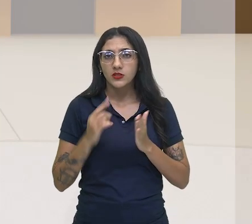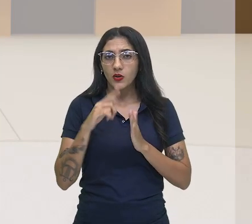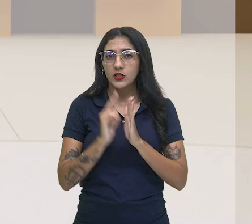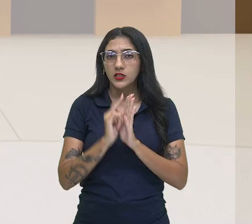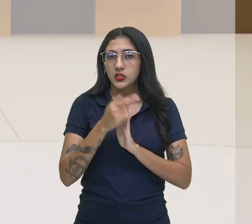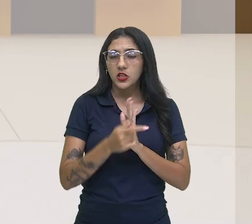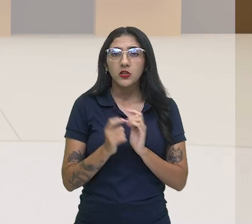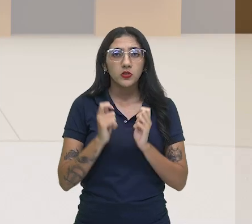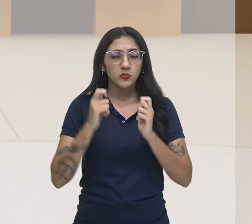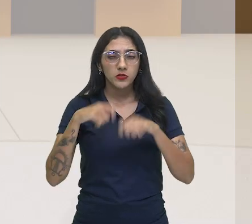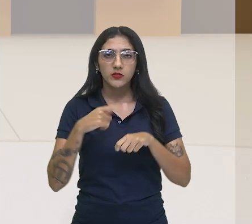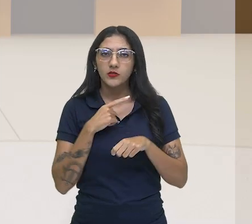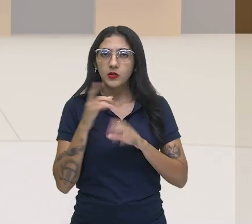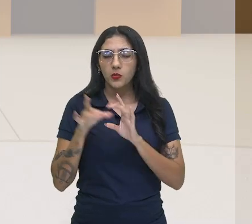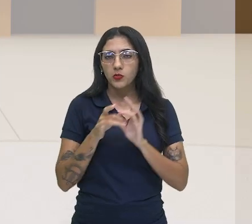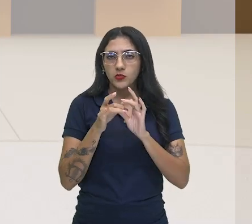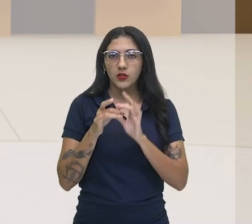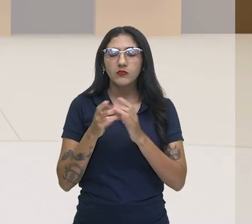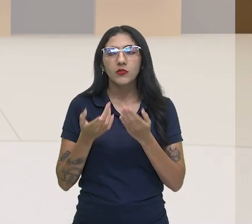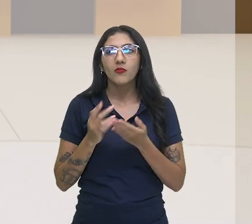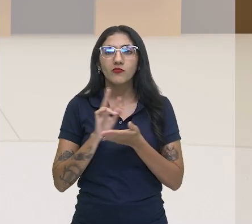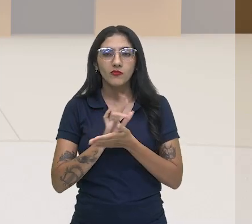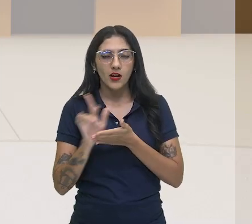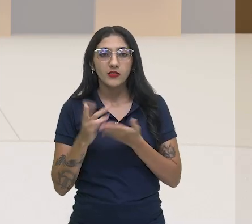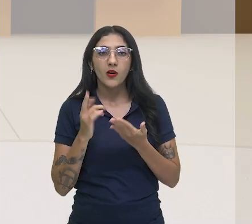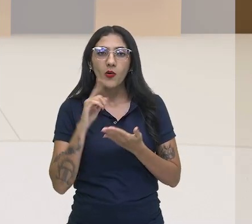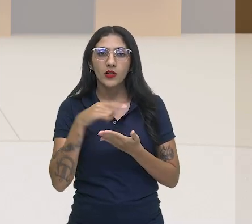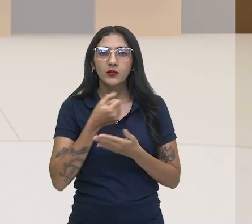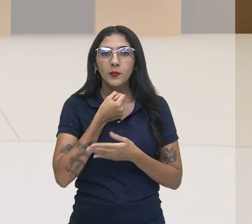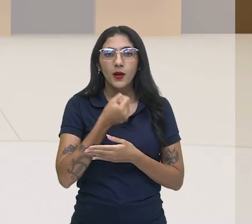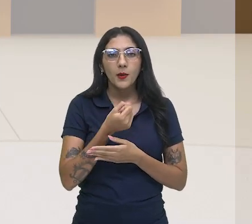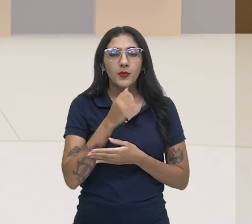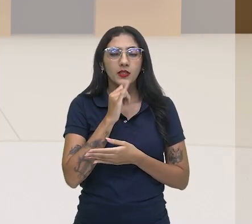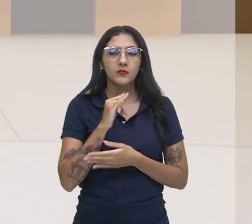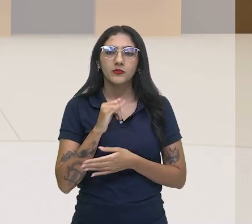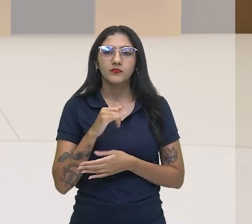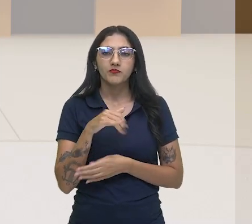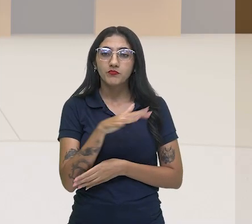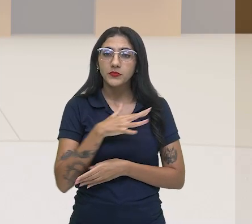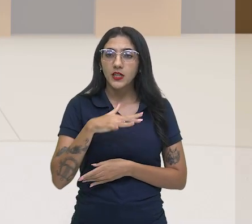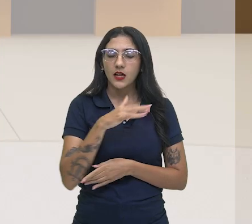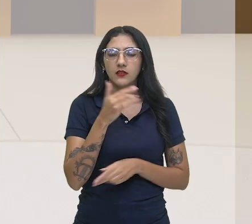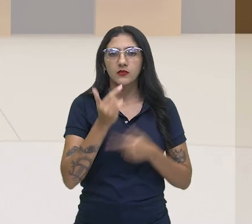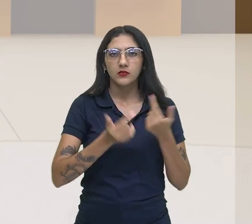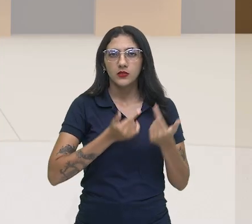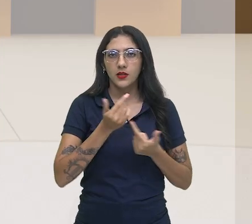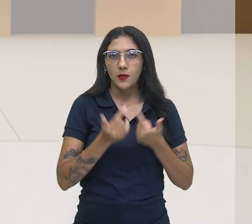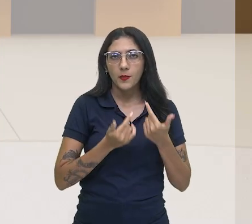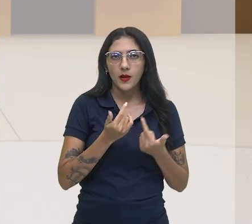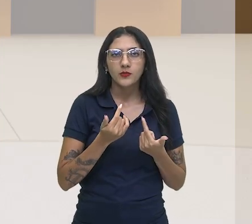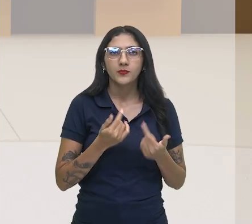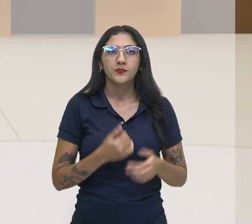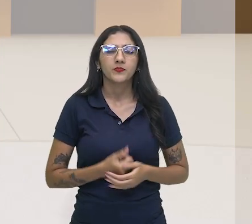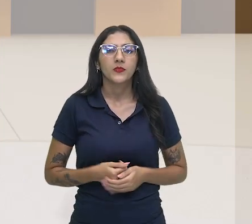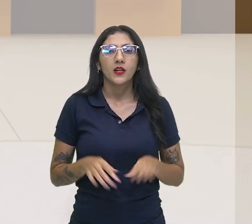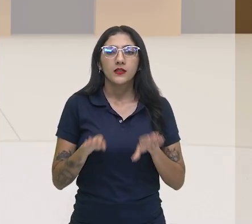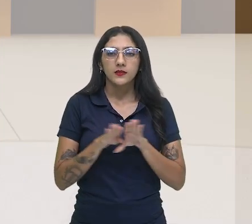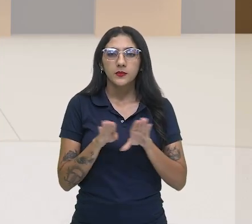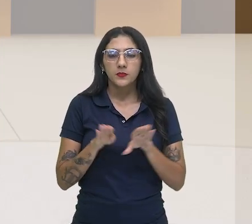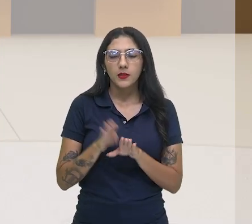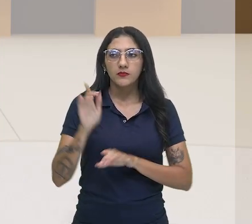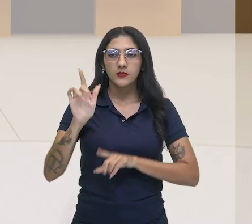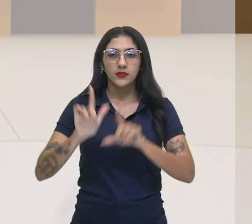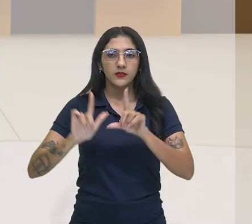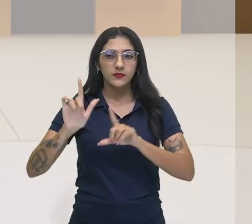várias coisas. Quando a gente fala do gênero entrevista, a gente falou com relação ao âmbito do trabalho, a gente falou do gênero entrevista para a